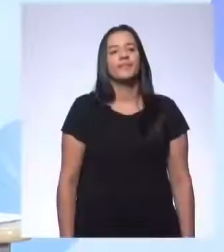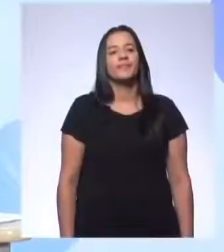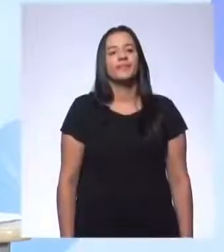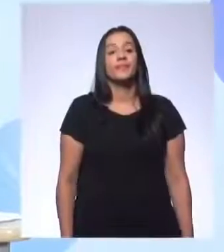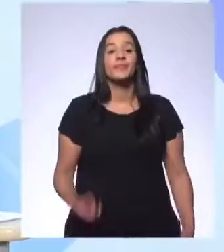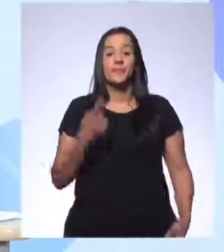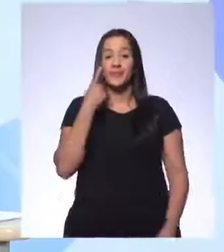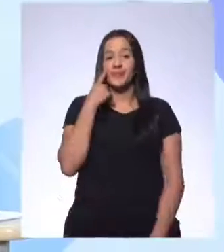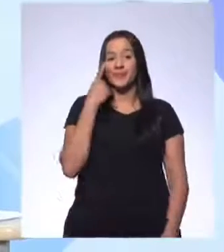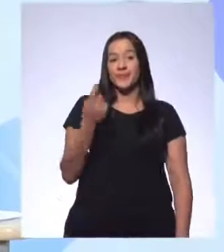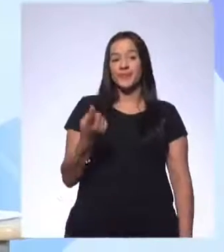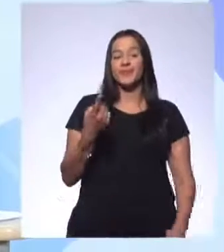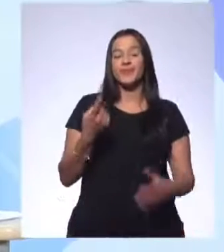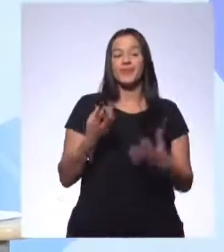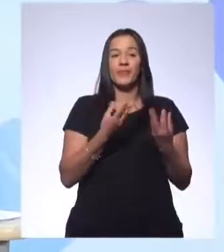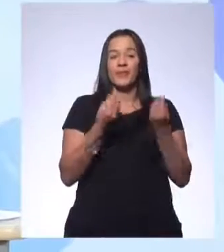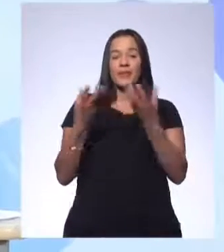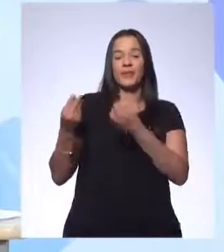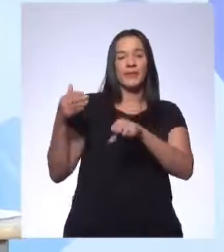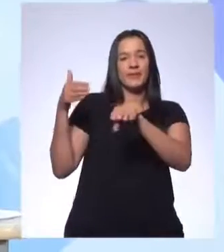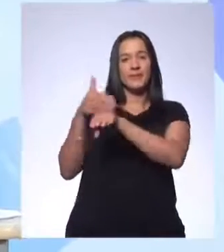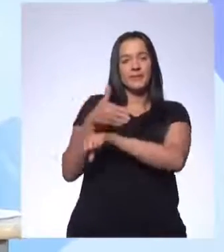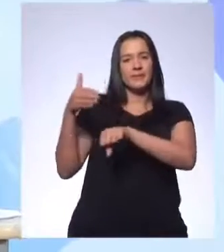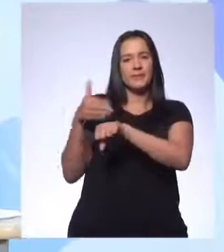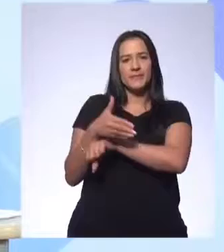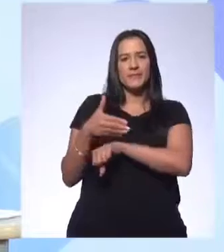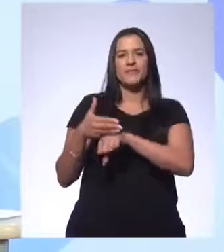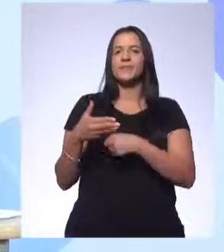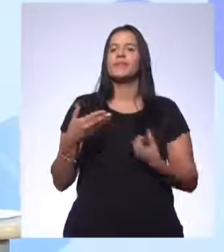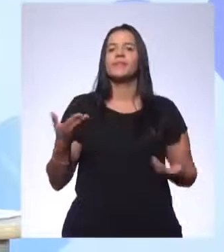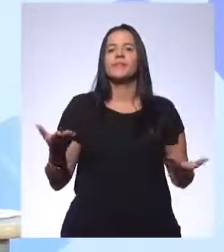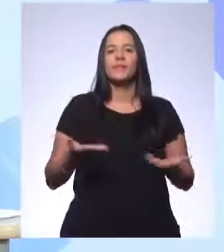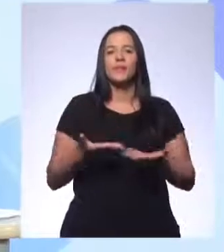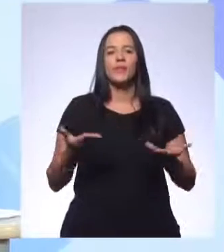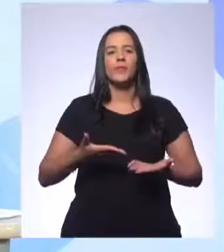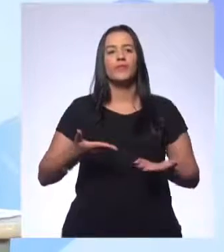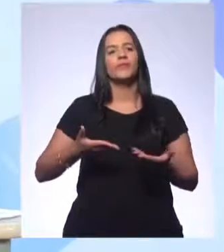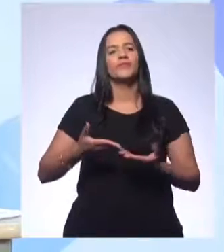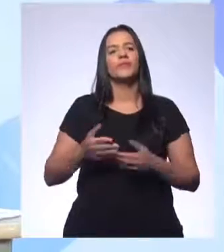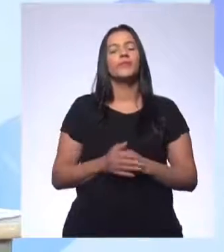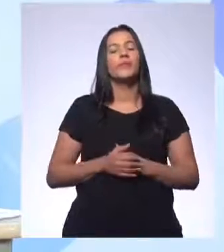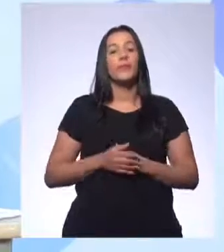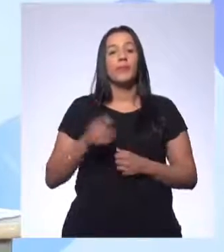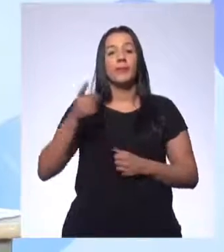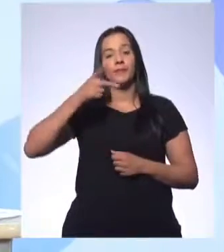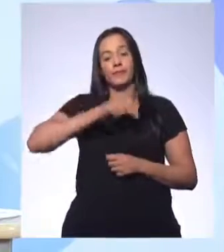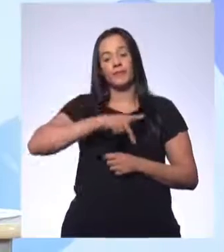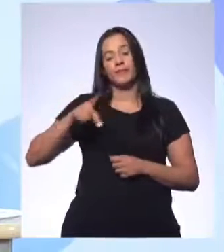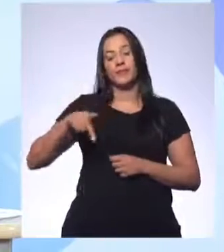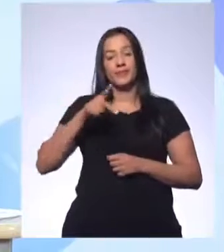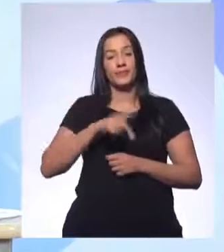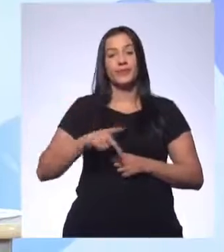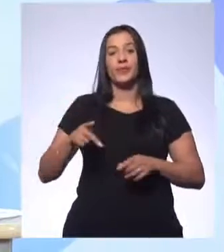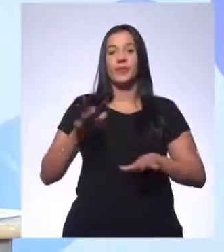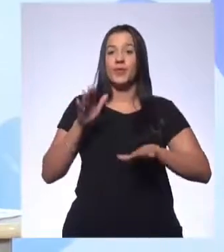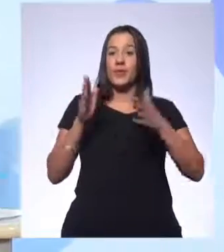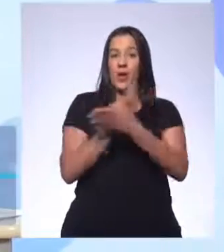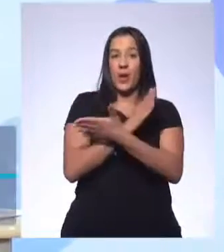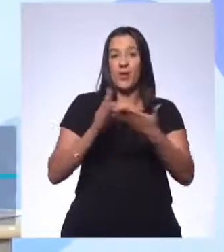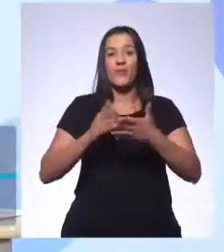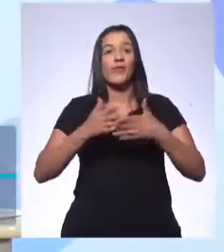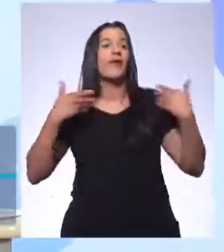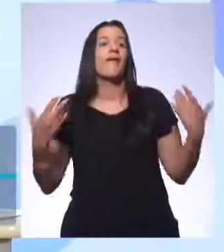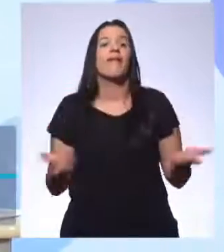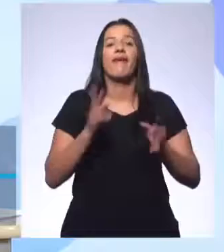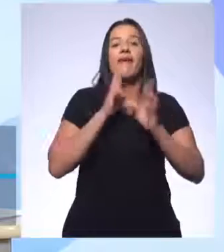Olha, professor Magno, muitas participações, interações aqui. Os professores se empolgaram. Aí teve um professor que colocou aqui, cadê a